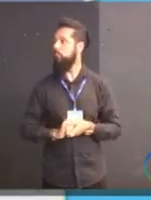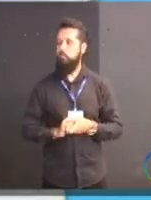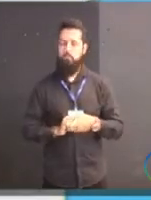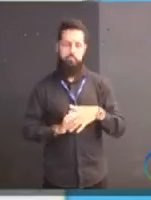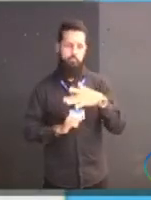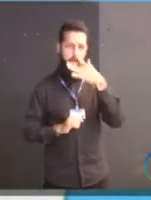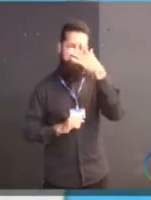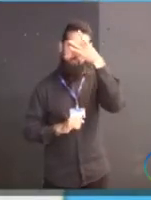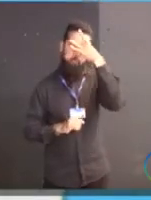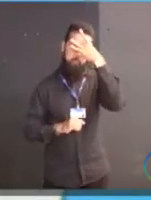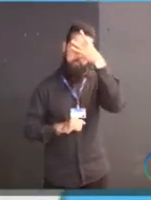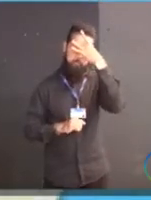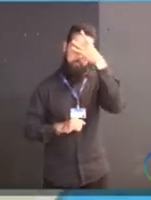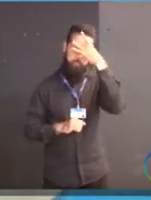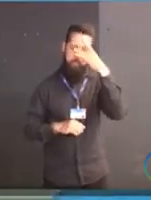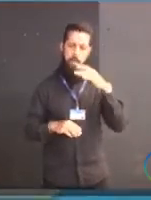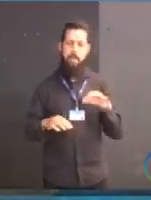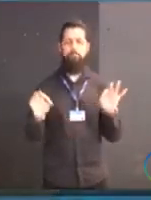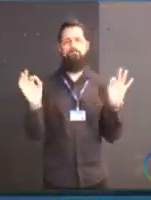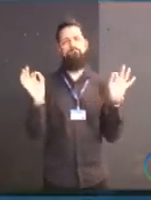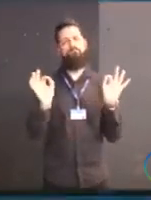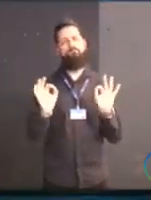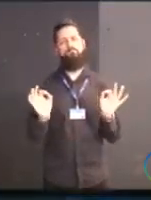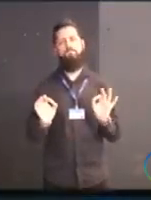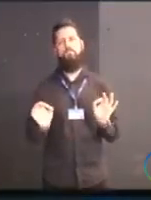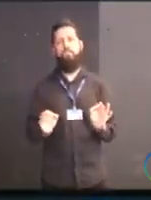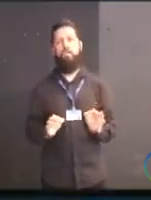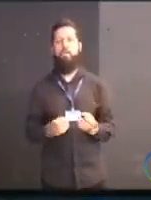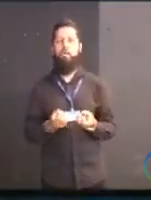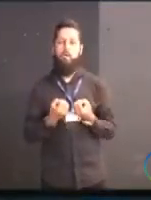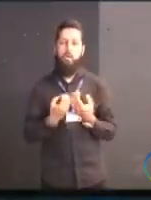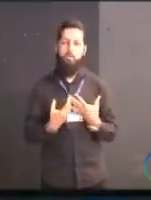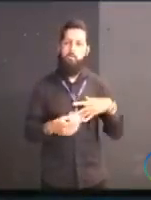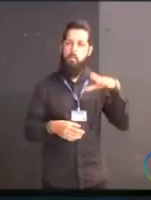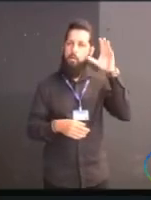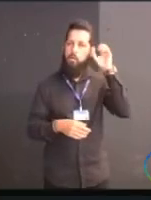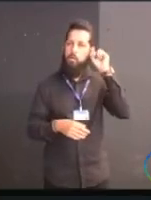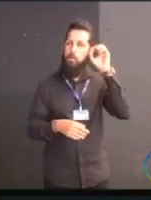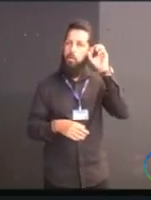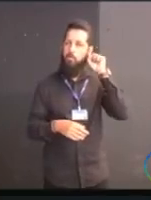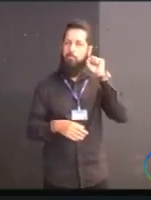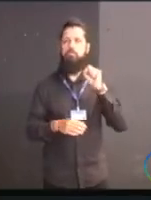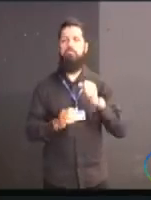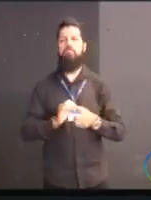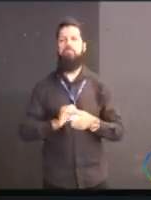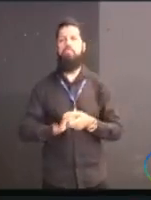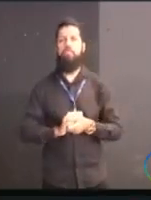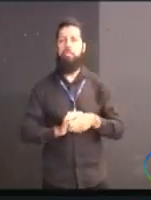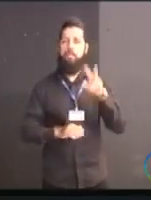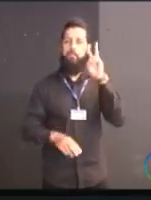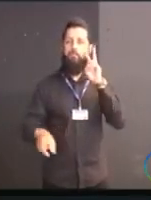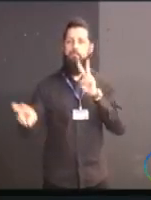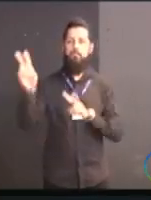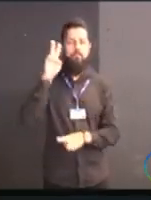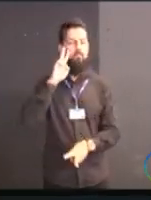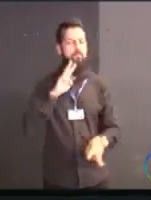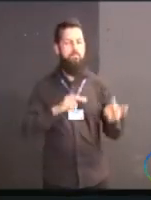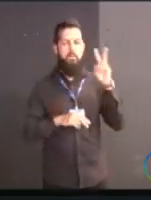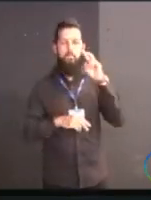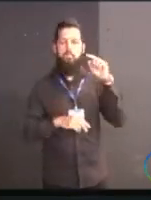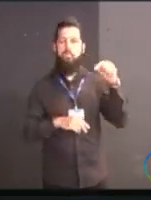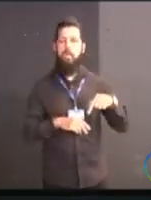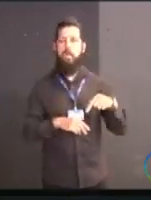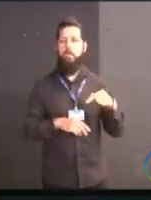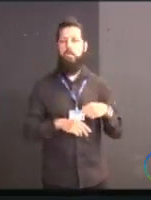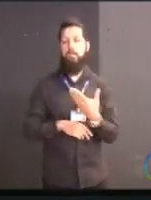extraordinário, né, gente? Que alegria ouvir essa voz. Nós vimos aqui a imagem de muitos e muitos